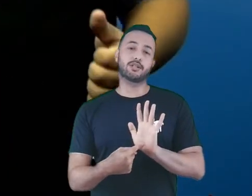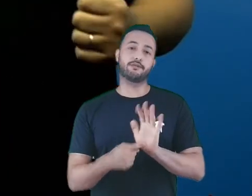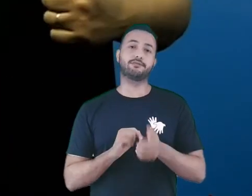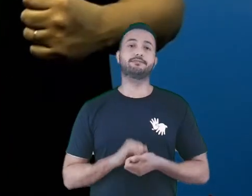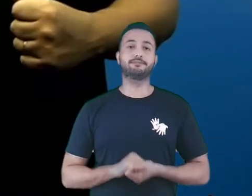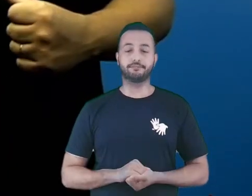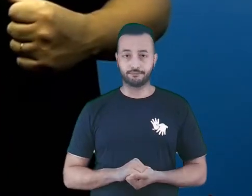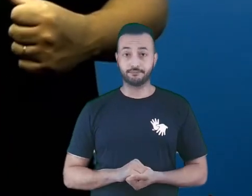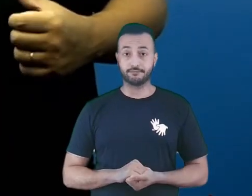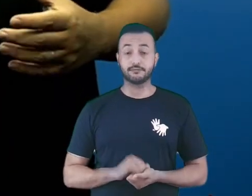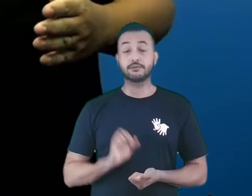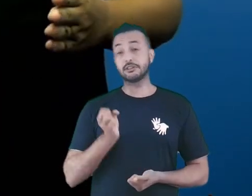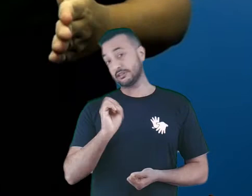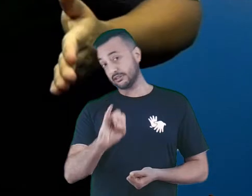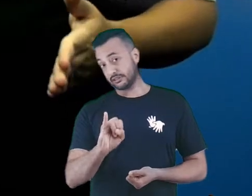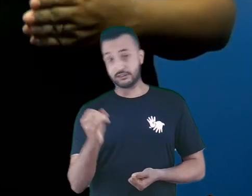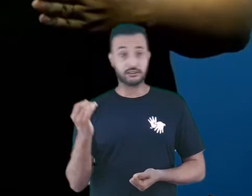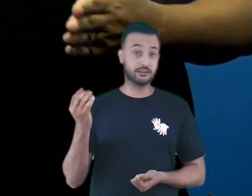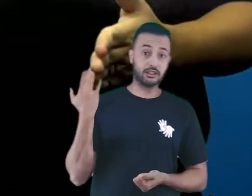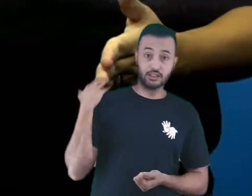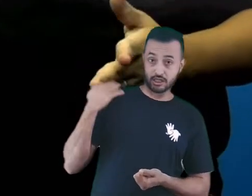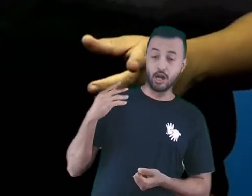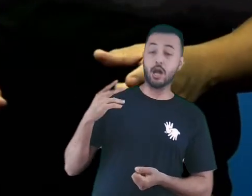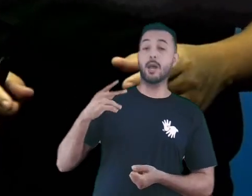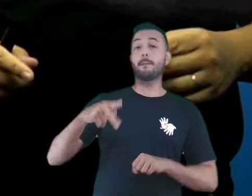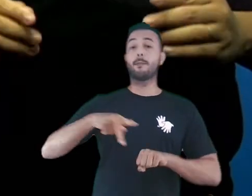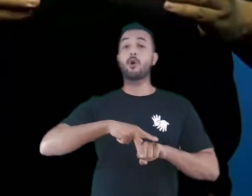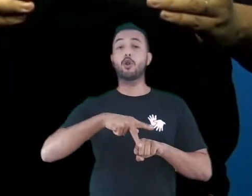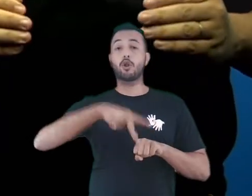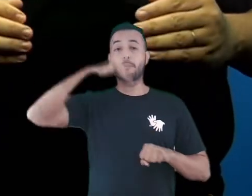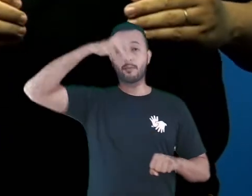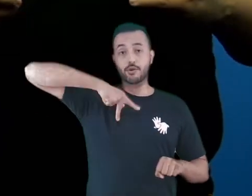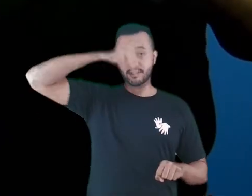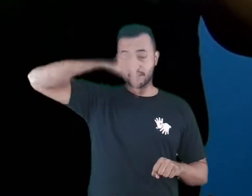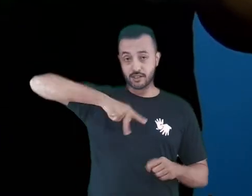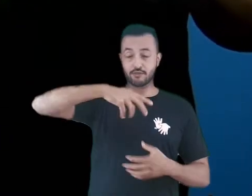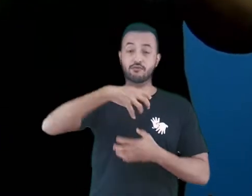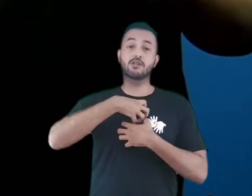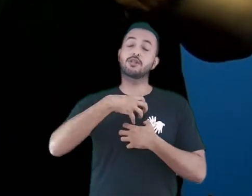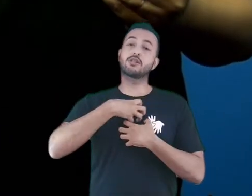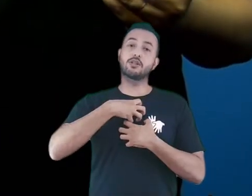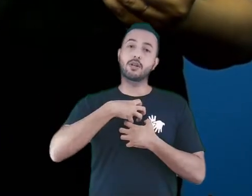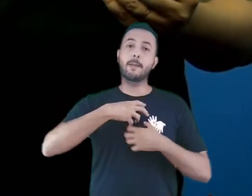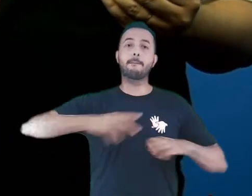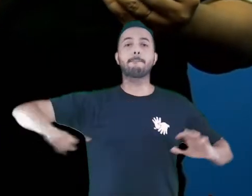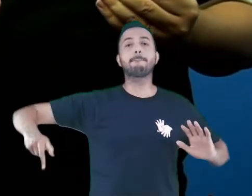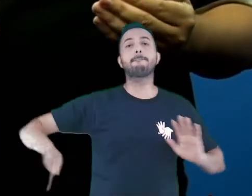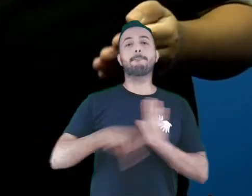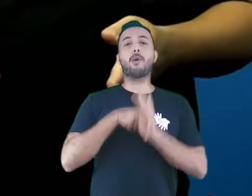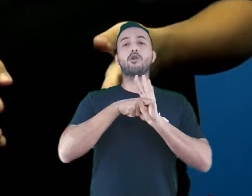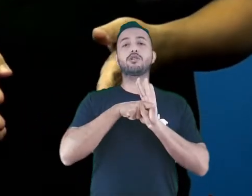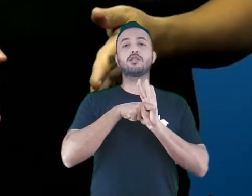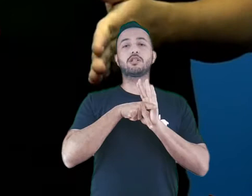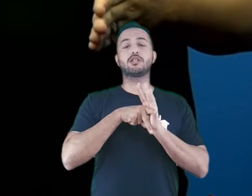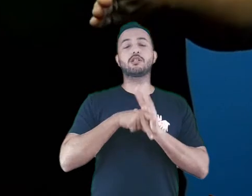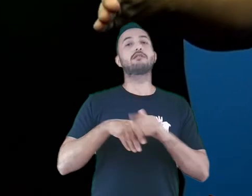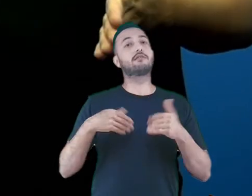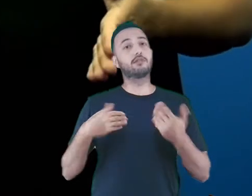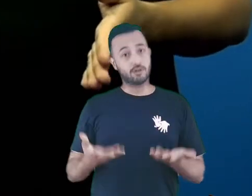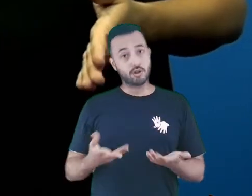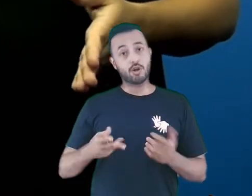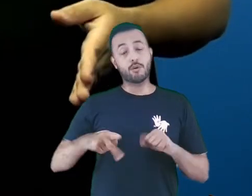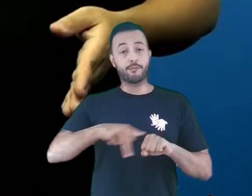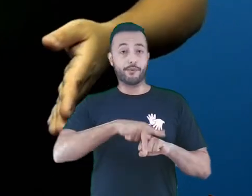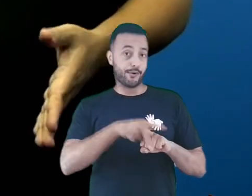demonstrativos. Se o anterior, pronome possessivo, indicava posse, tá bom, gente? Os